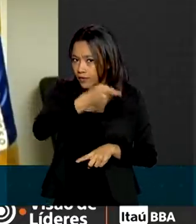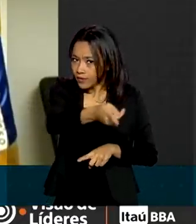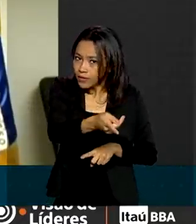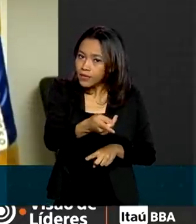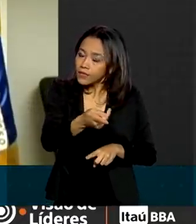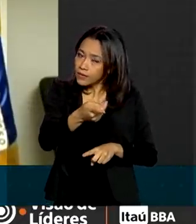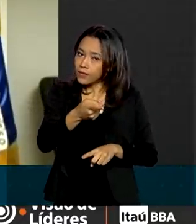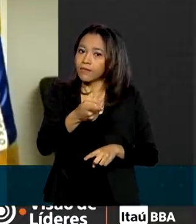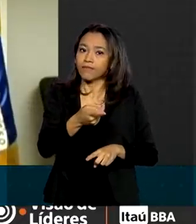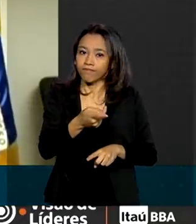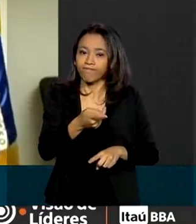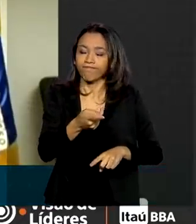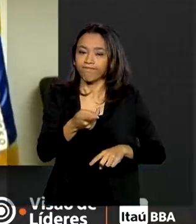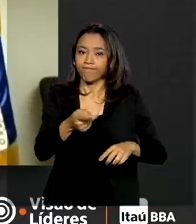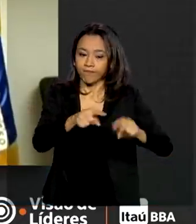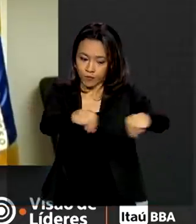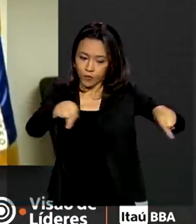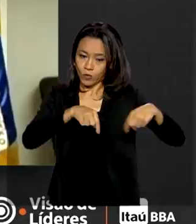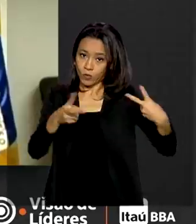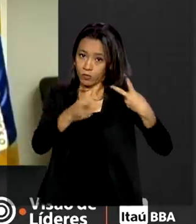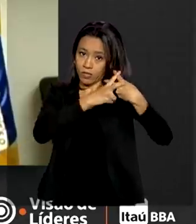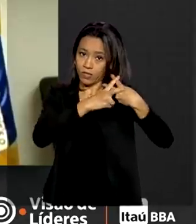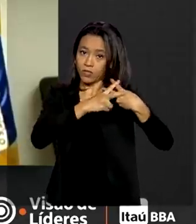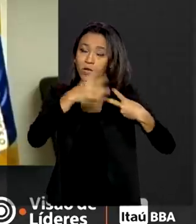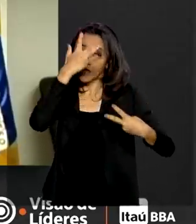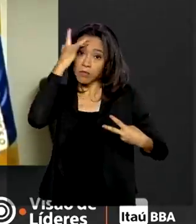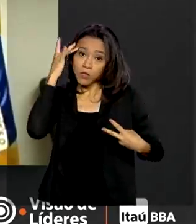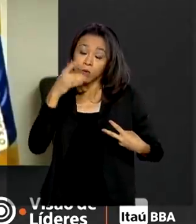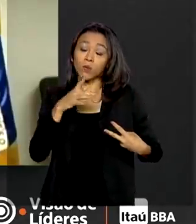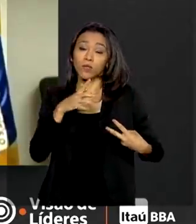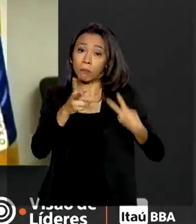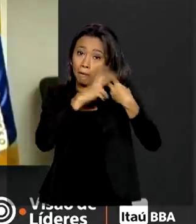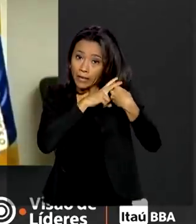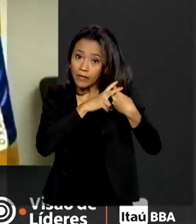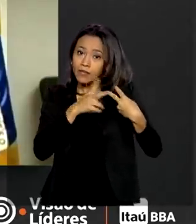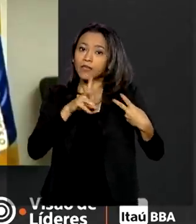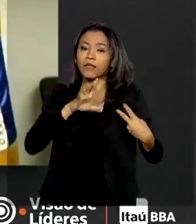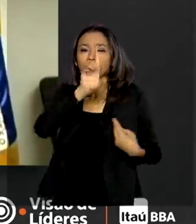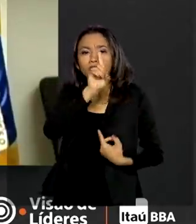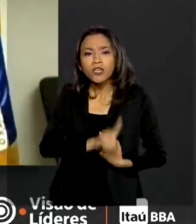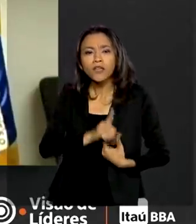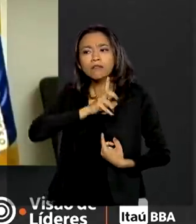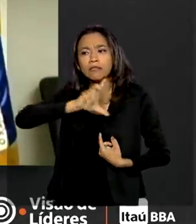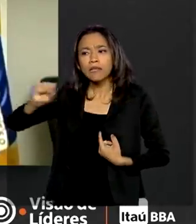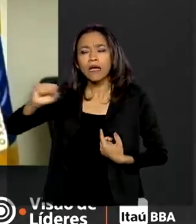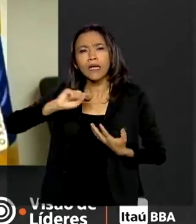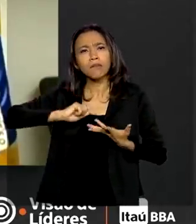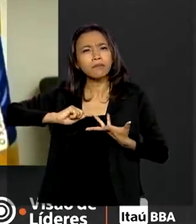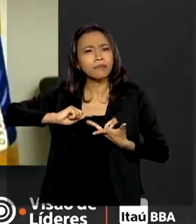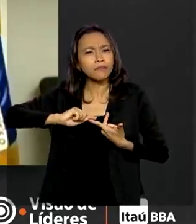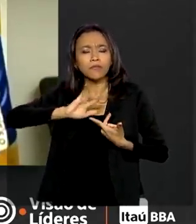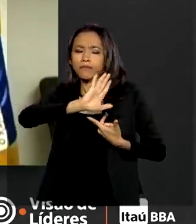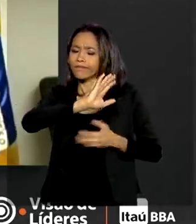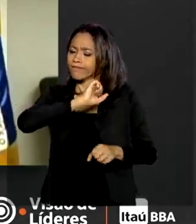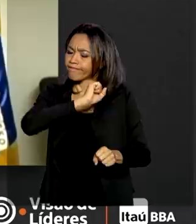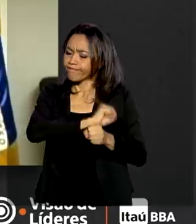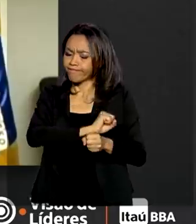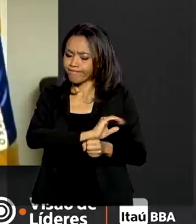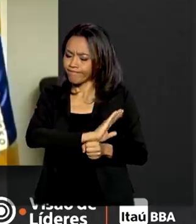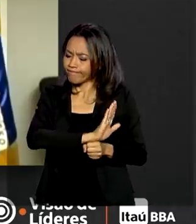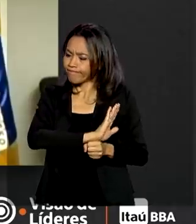Em relação aos presos que haviam direito a sair dos presídios por motivos diversos, foram suspensas, em geral,